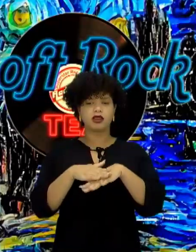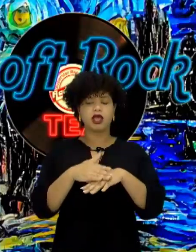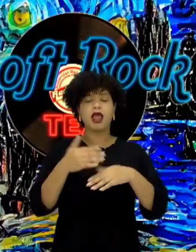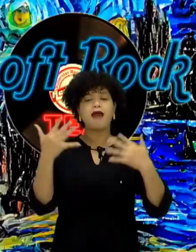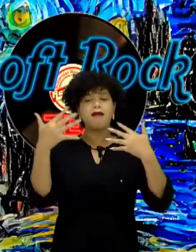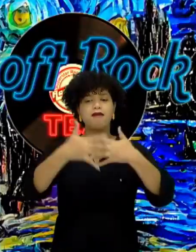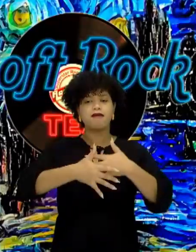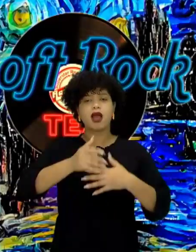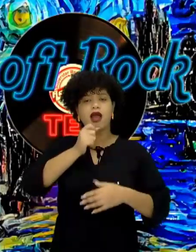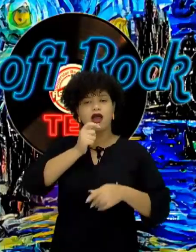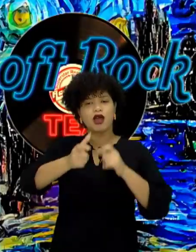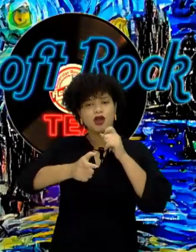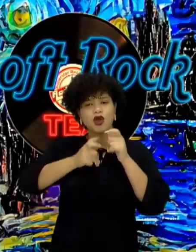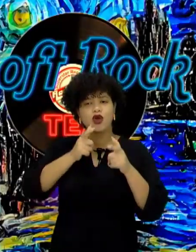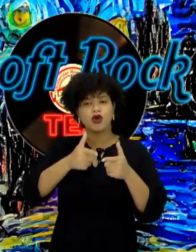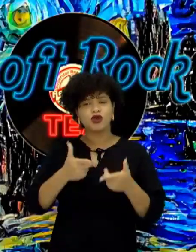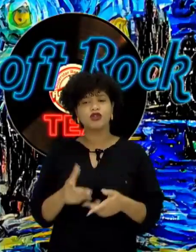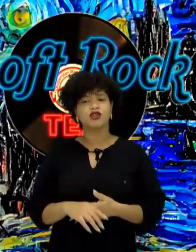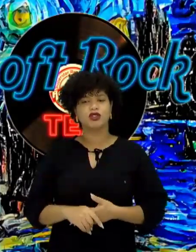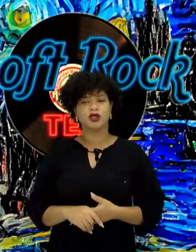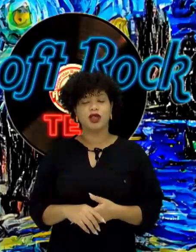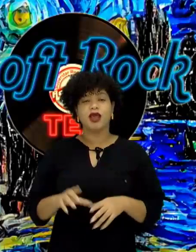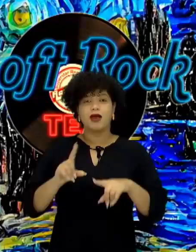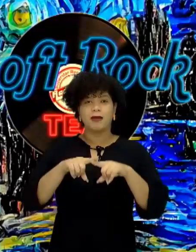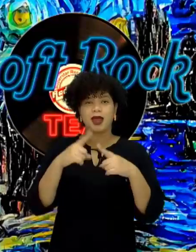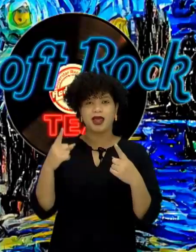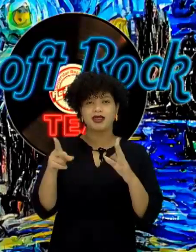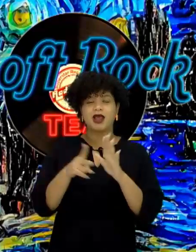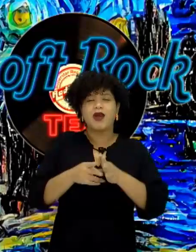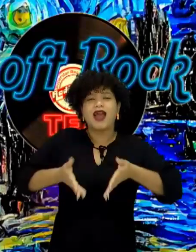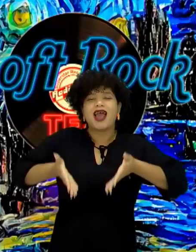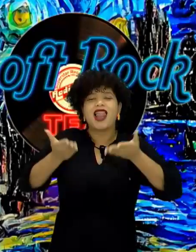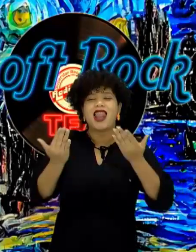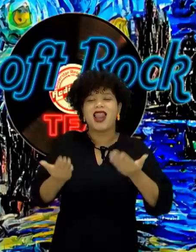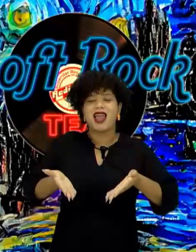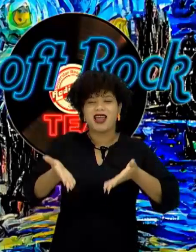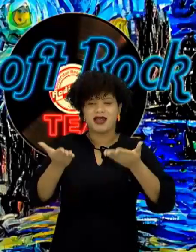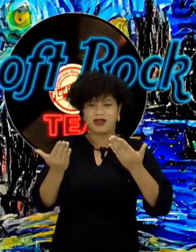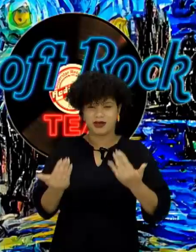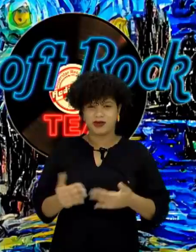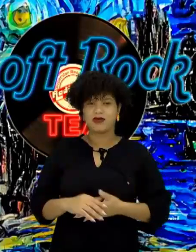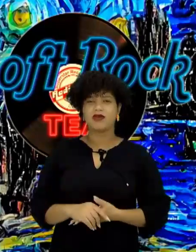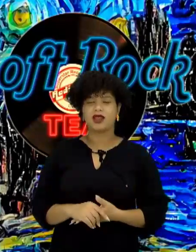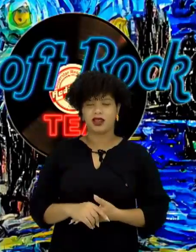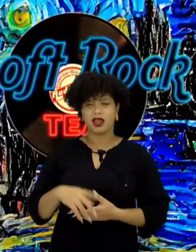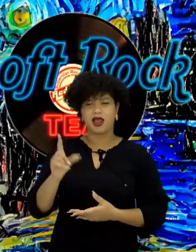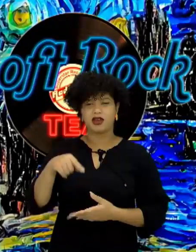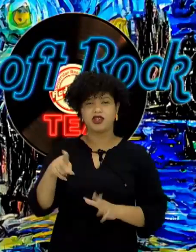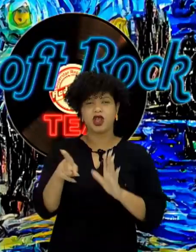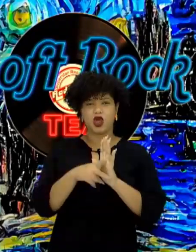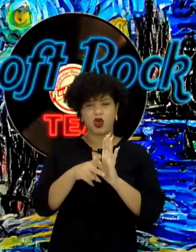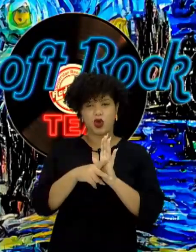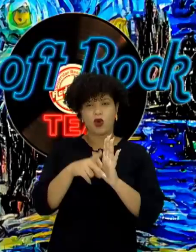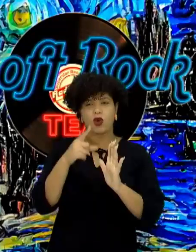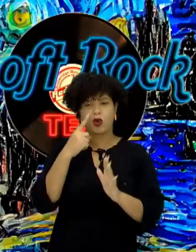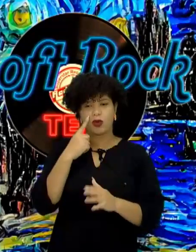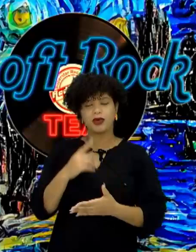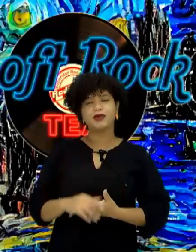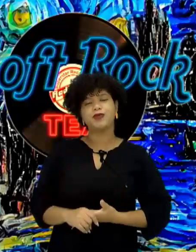você critica, mas como ela é uma coisa bem leve e permite essa coisa de